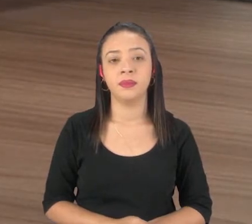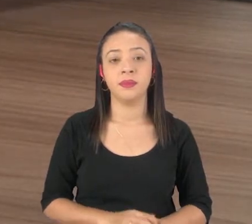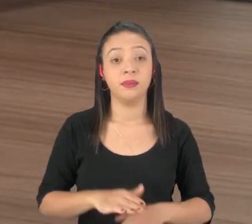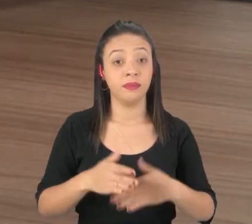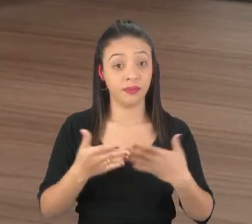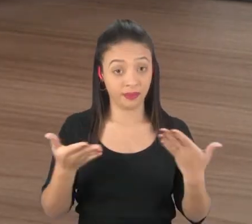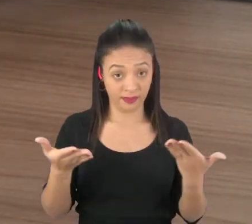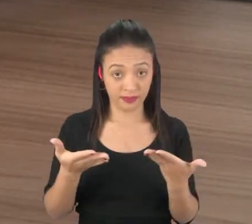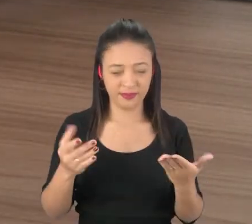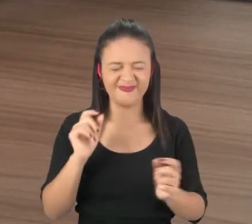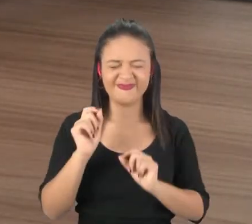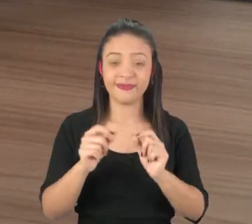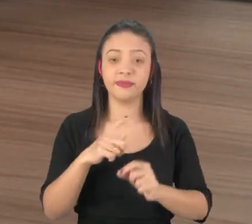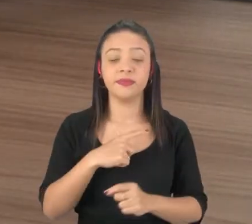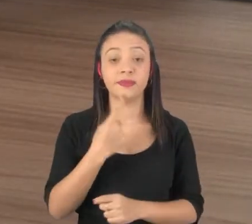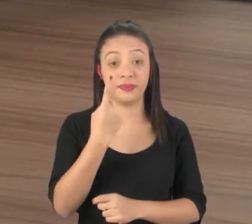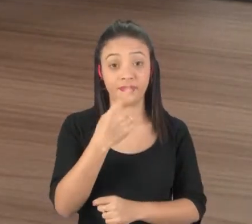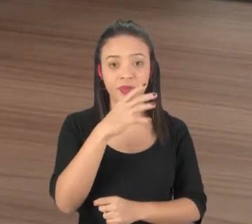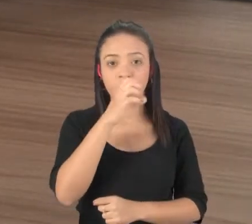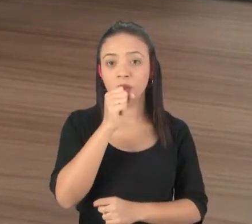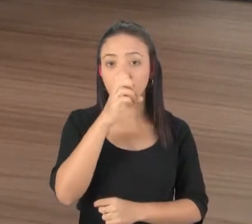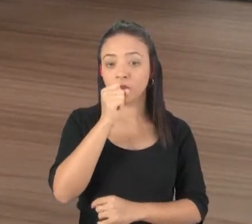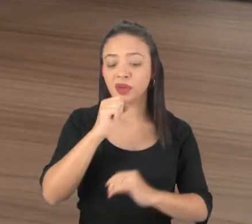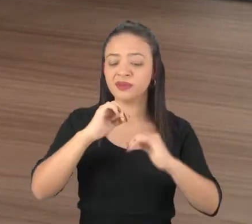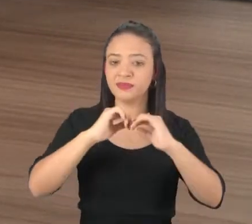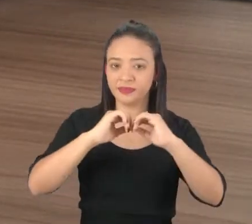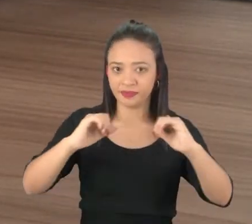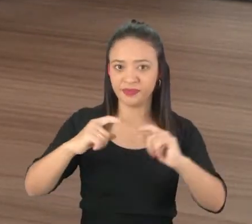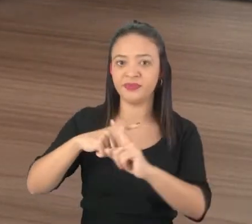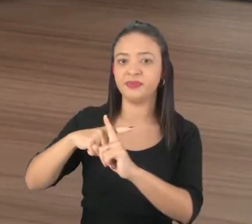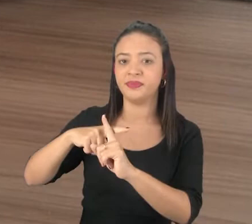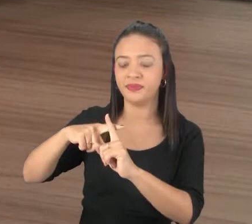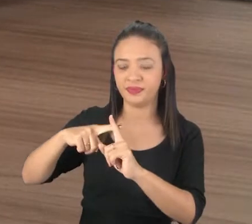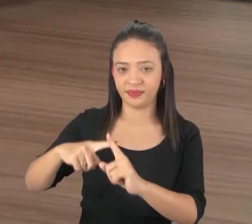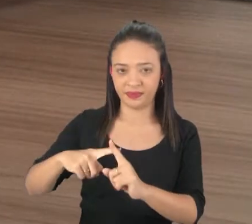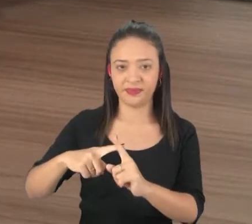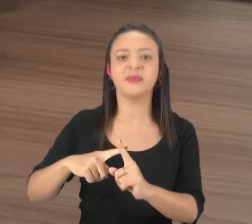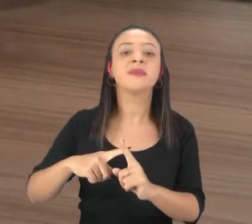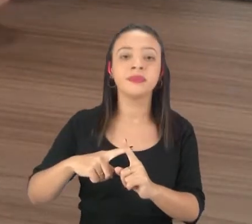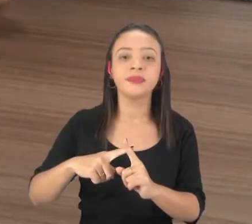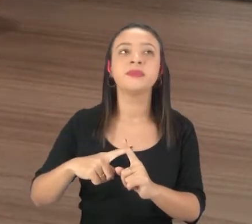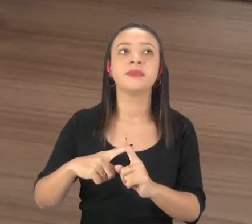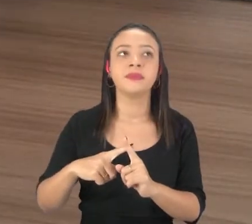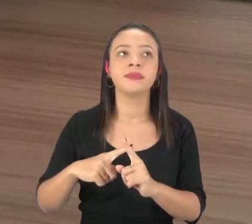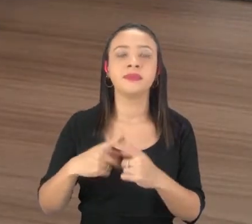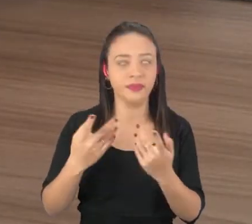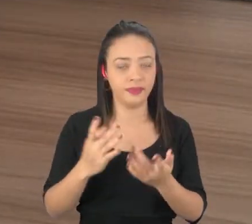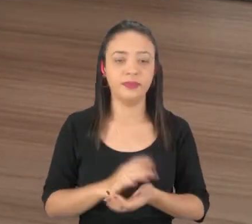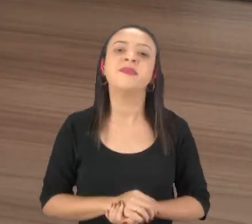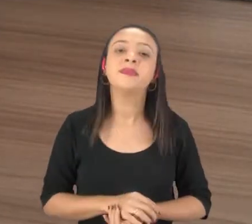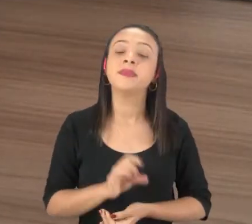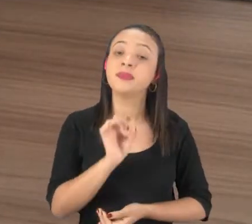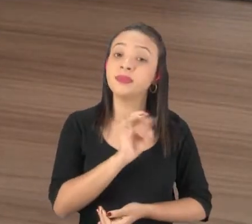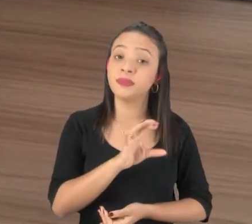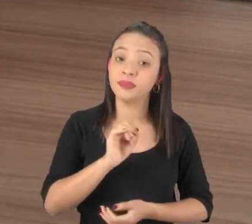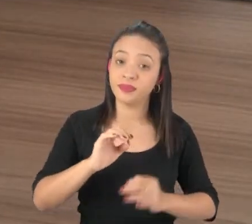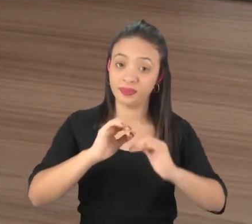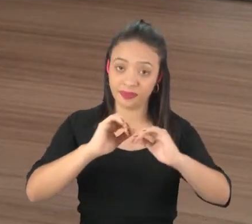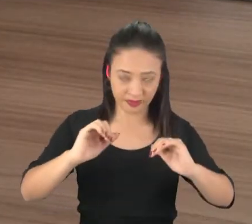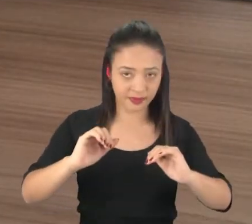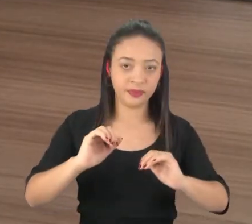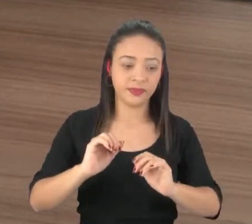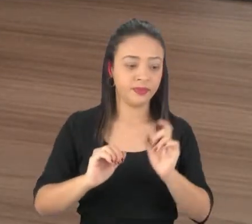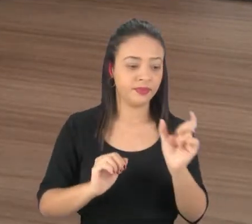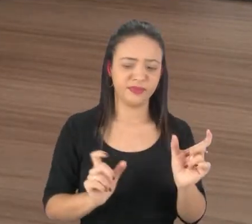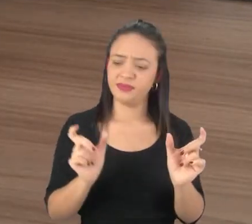então aqui eu tenho uma laranja dividida ao meio né Cada parte dessa laranja